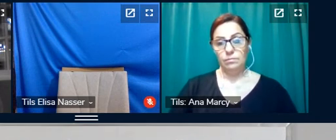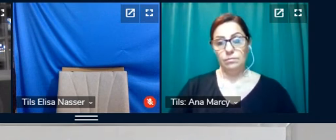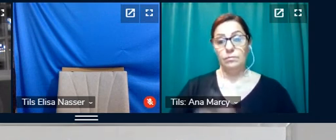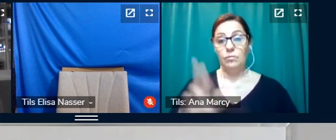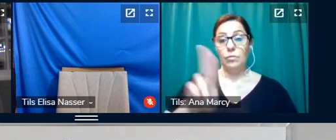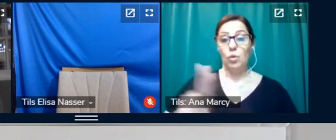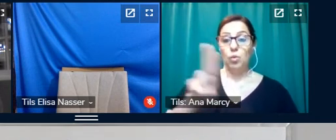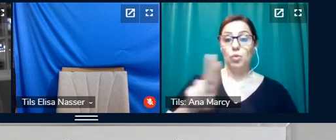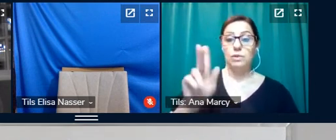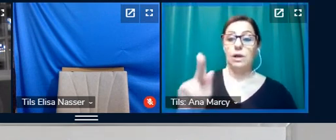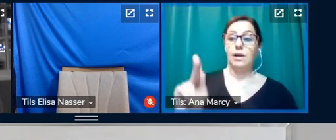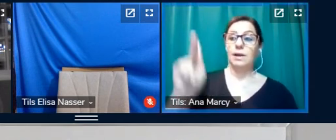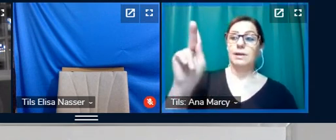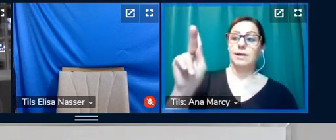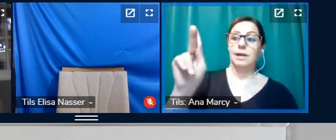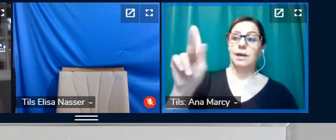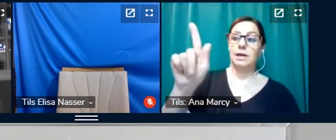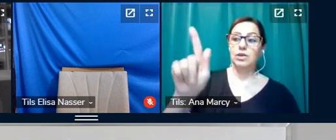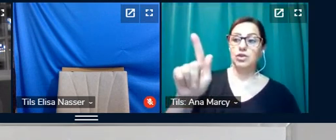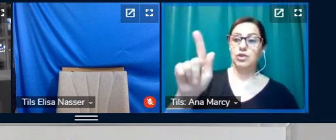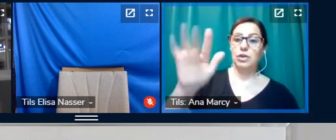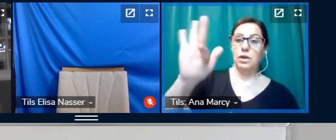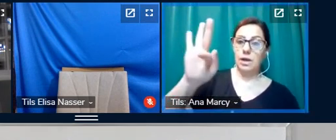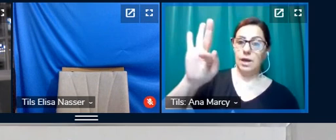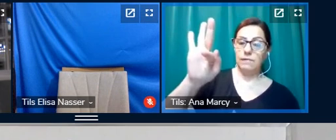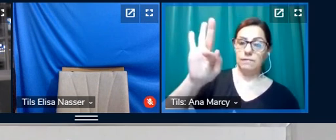Quilogramas força, vezes força.